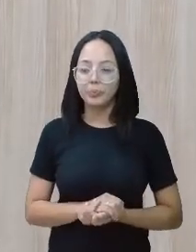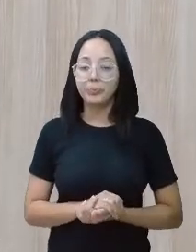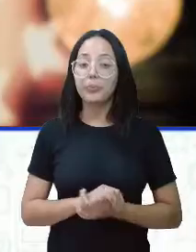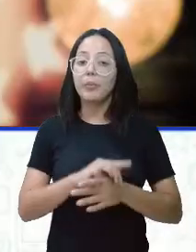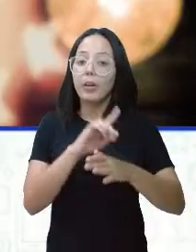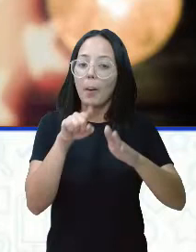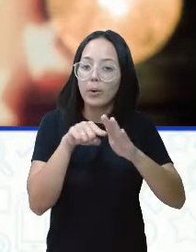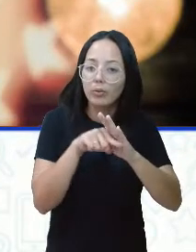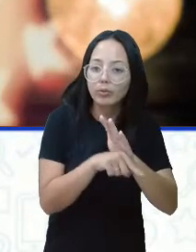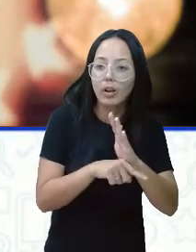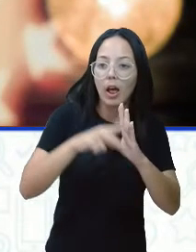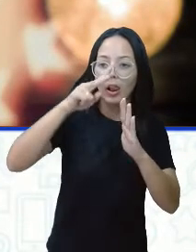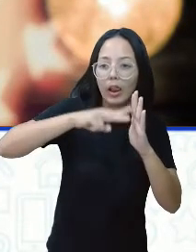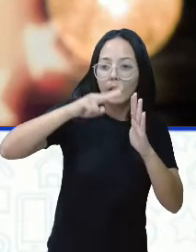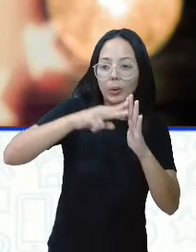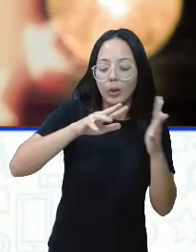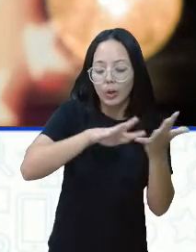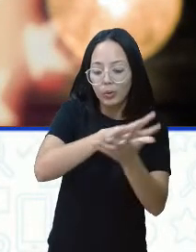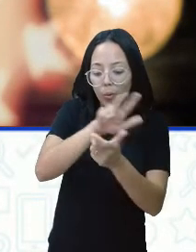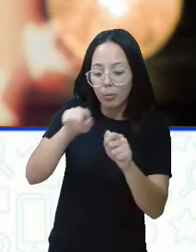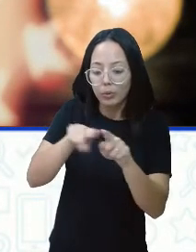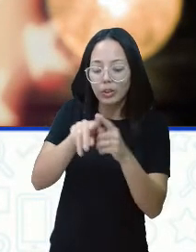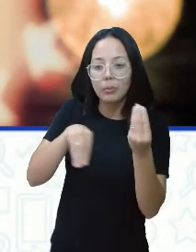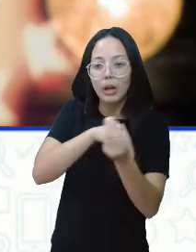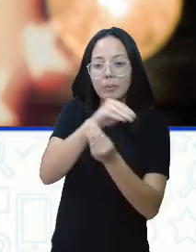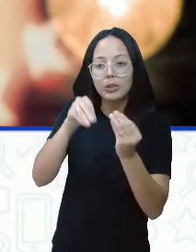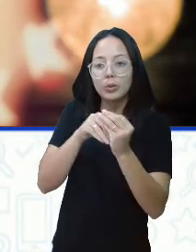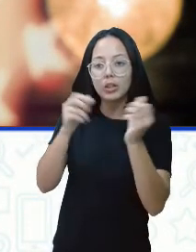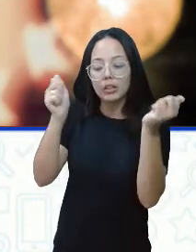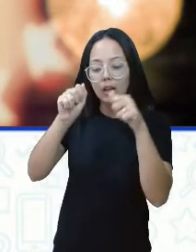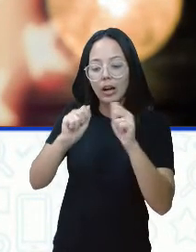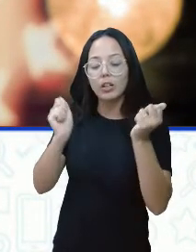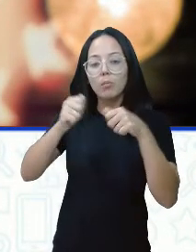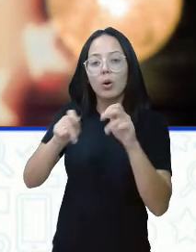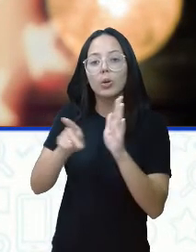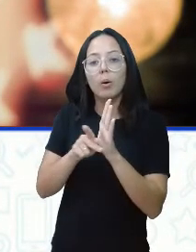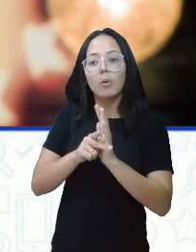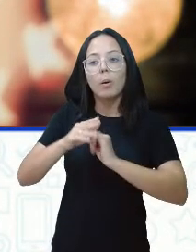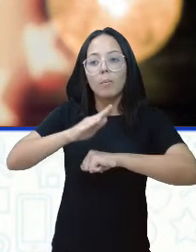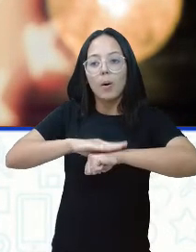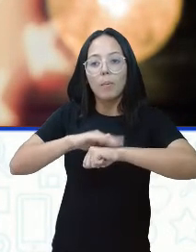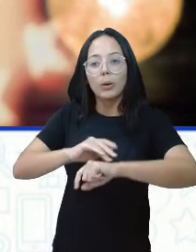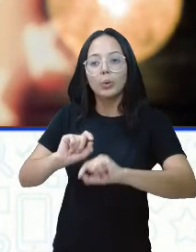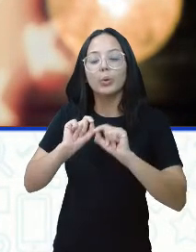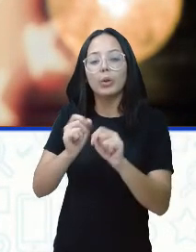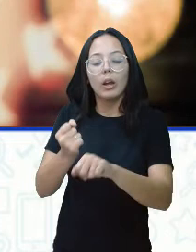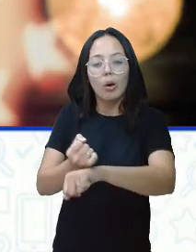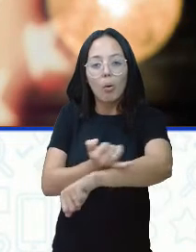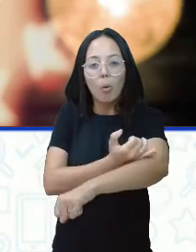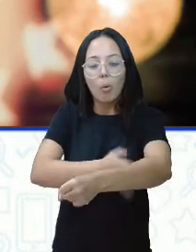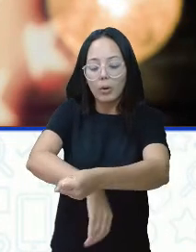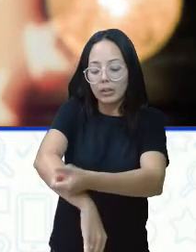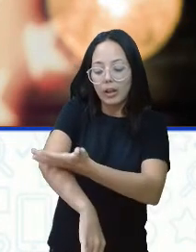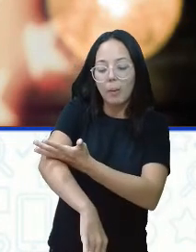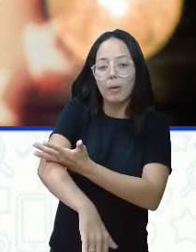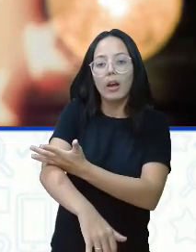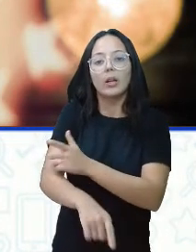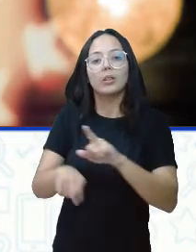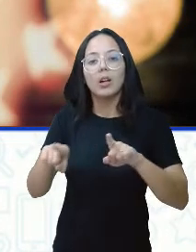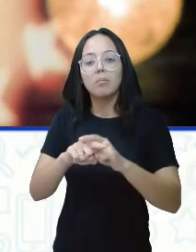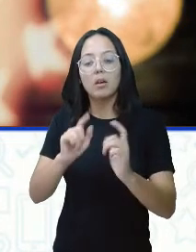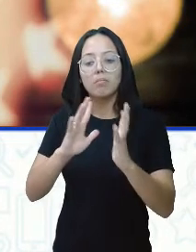Além de aprofundar a leitura do mundo, a mistura das artes pode proporcionar momentos de compartilhamento de emoções,